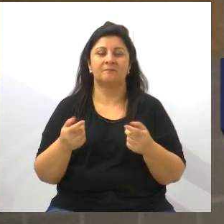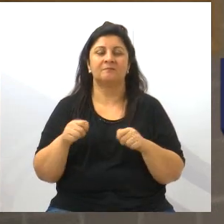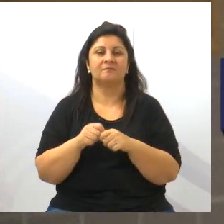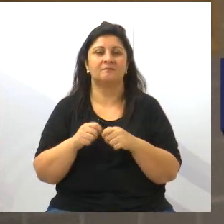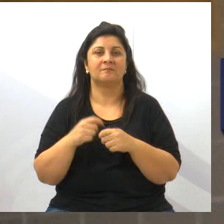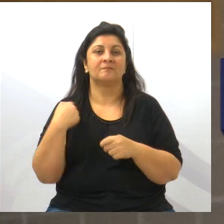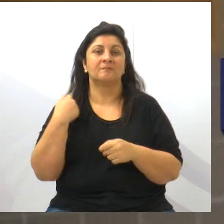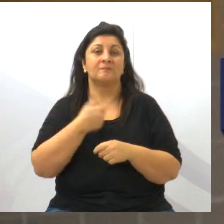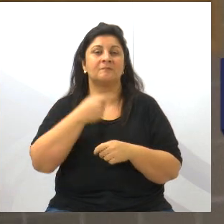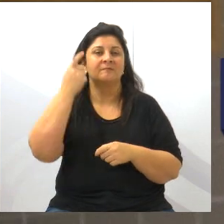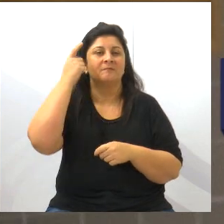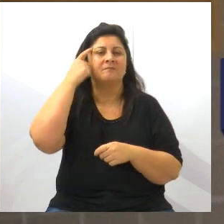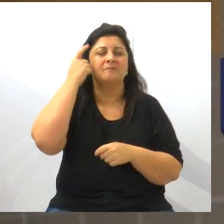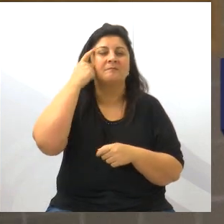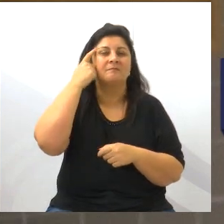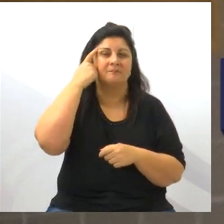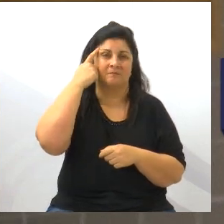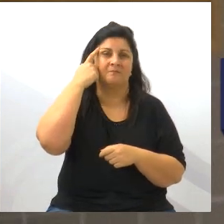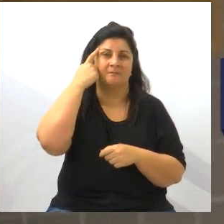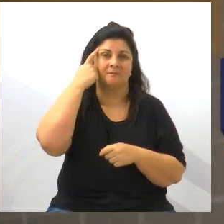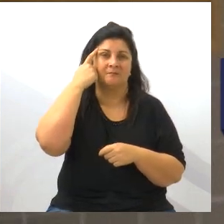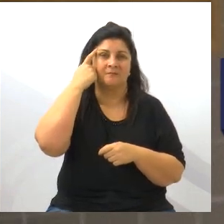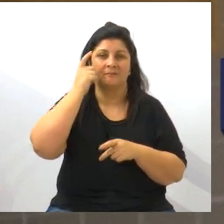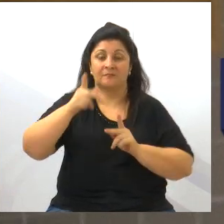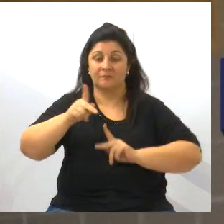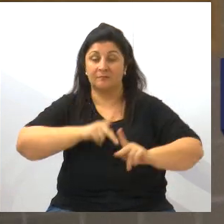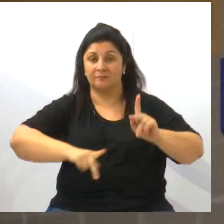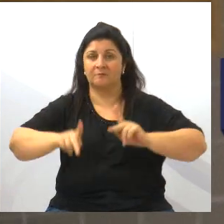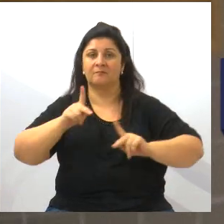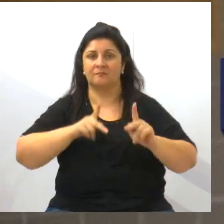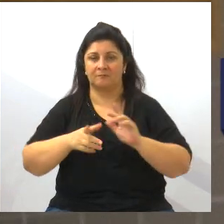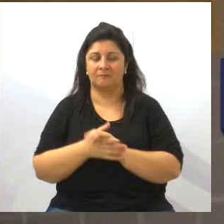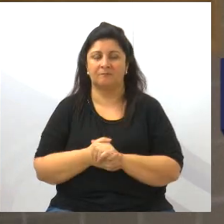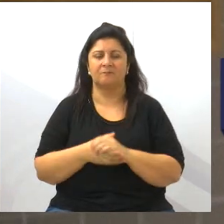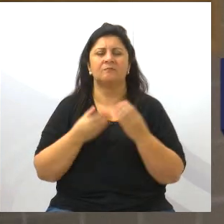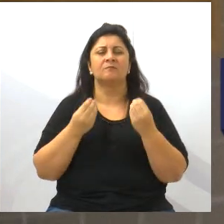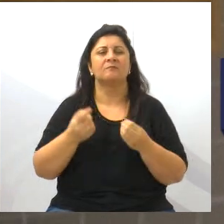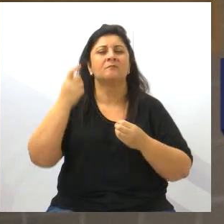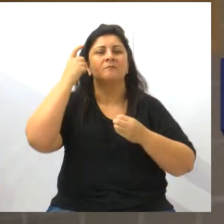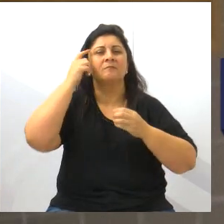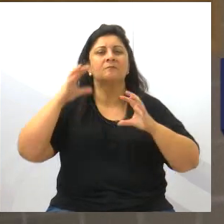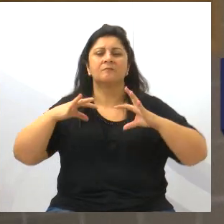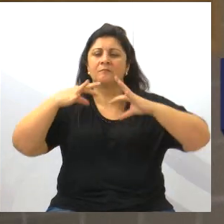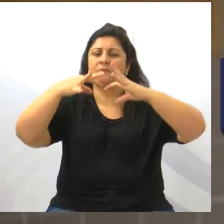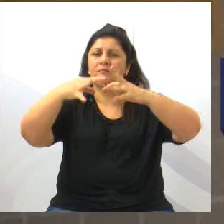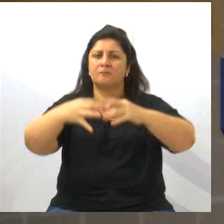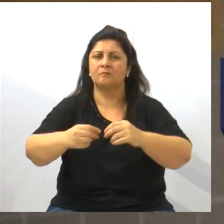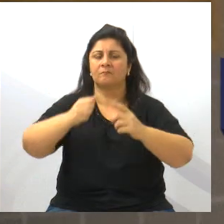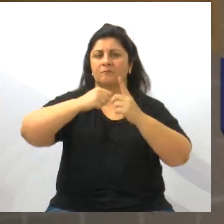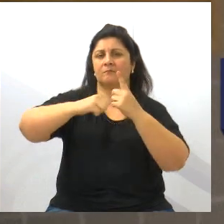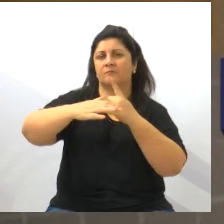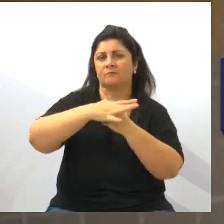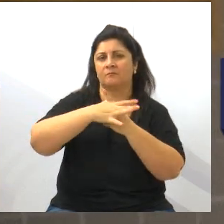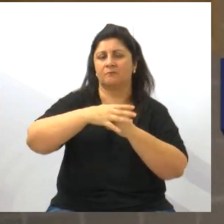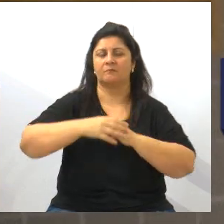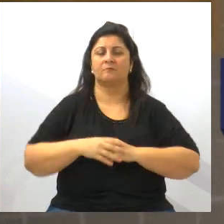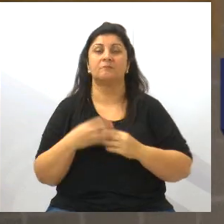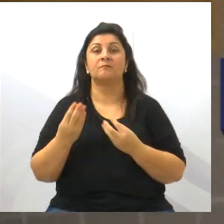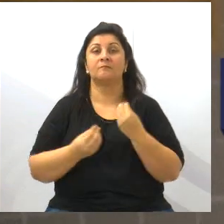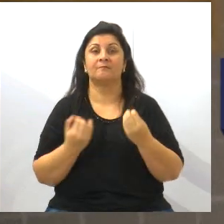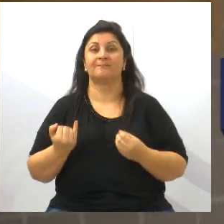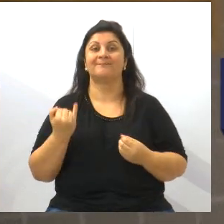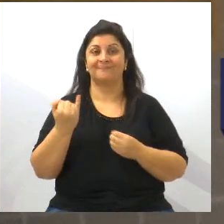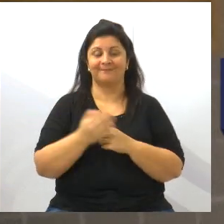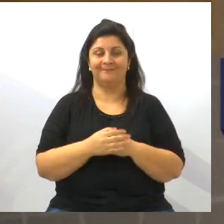questão do pensamento social, do que é pensar coletivo, de como é